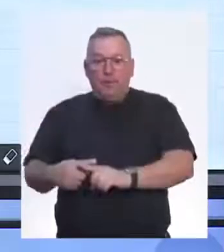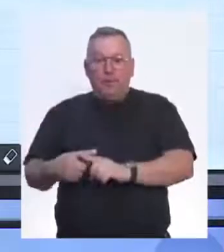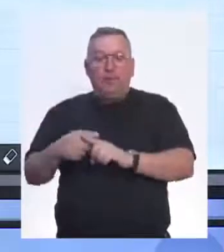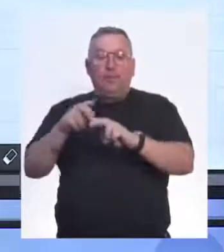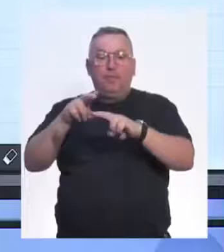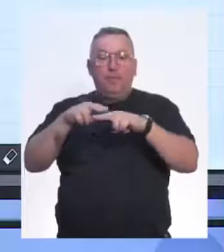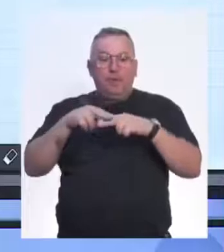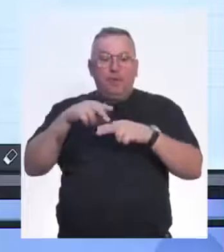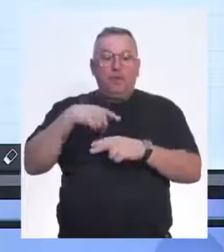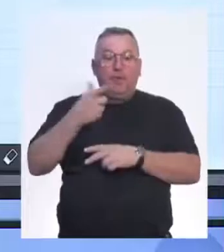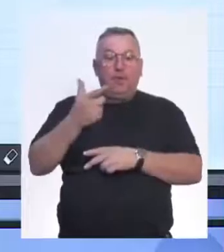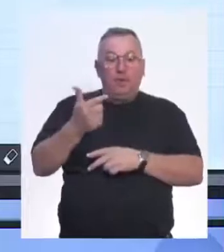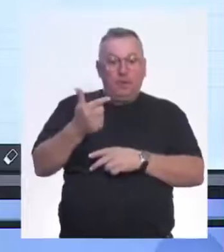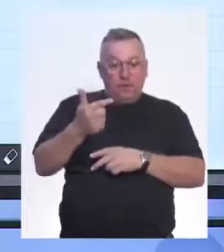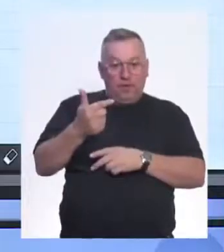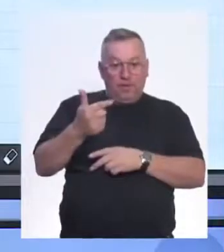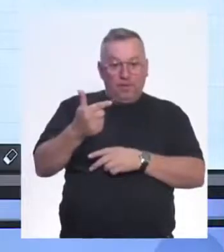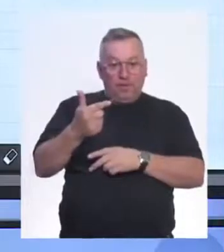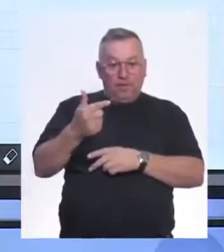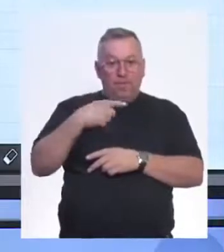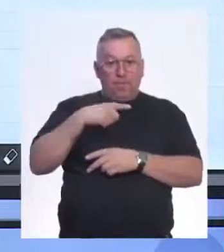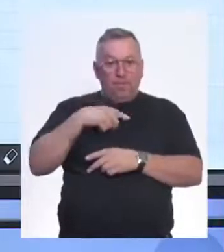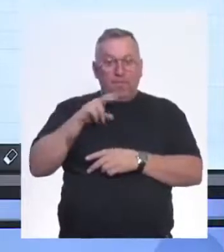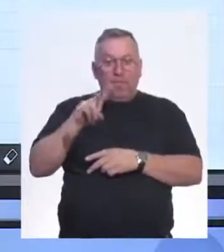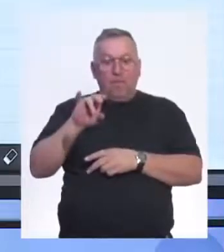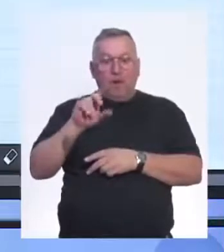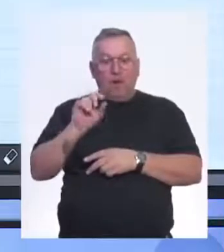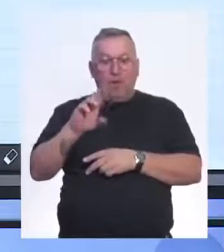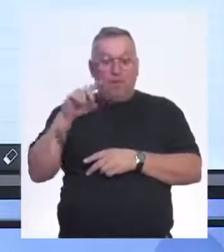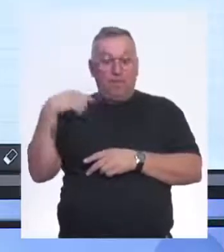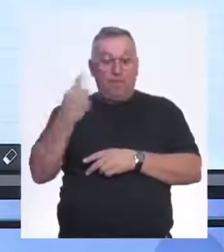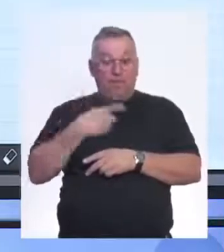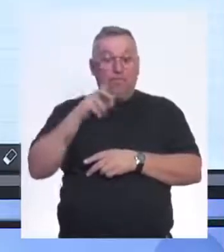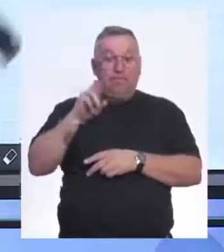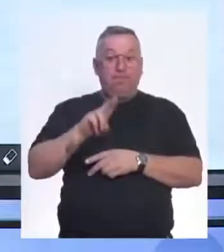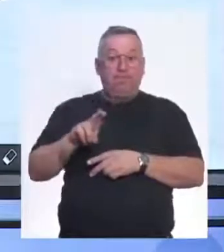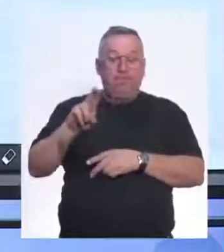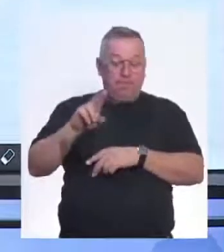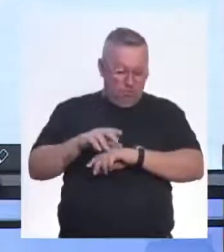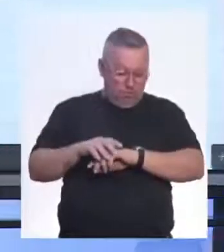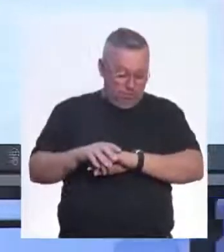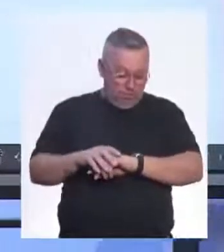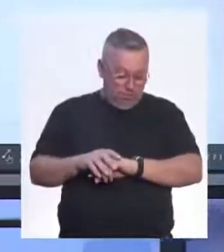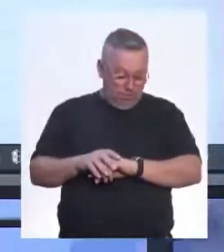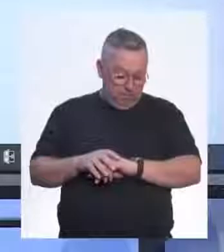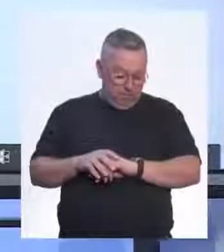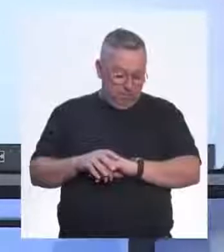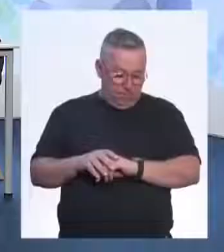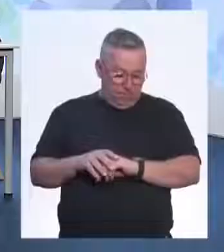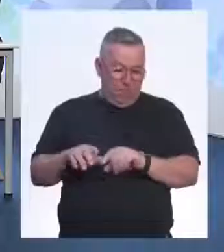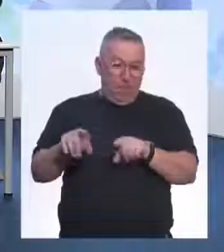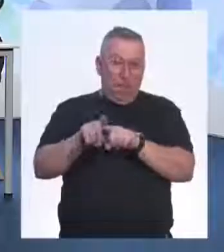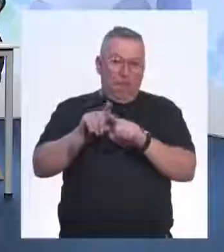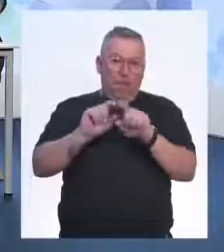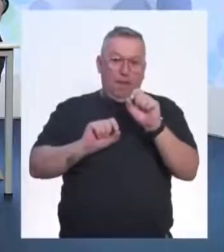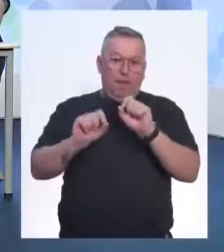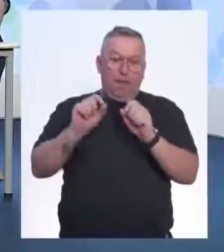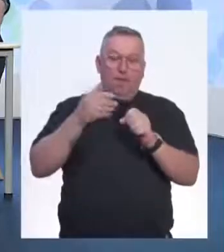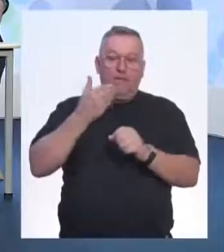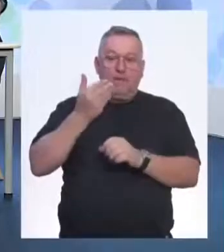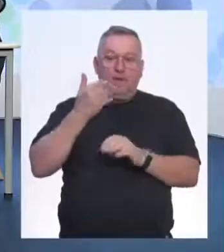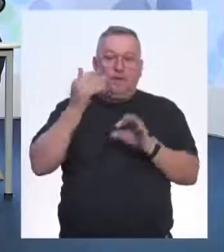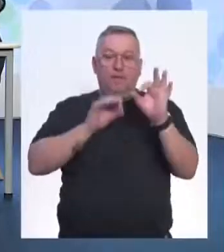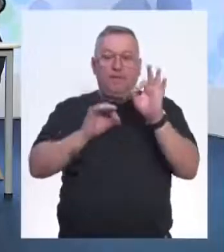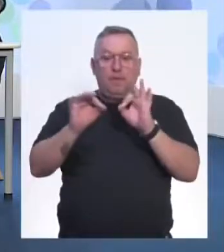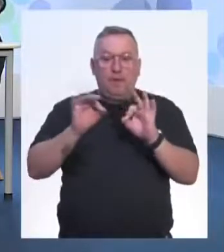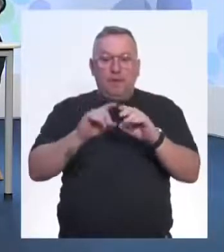Por isso que o 12, né? No caso aí vai ser o valor que a gente vai utilizar, né, Ale? É isso mesmo, a relação é bem essa. Então, para facilitar esse